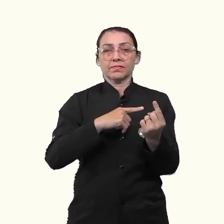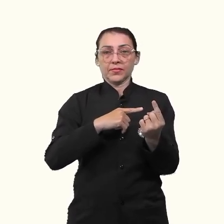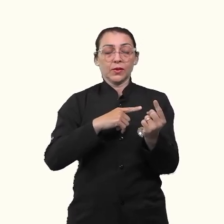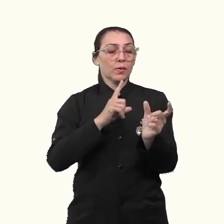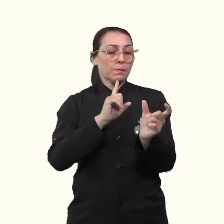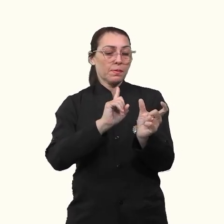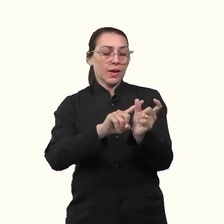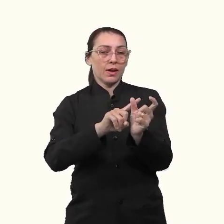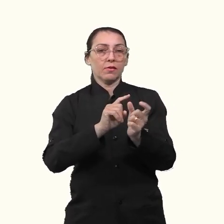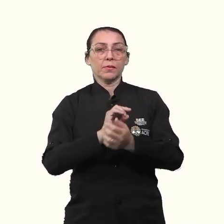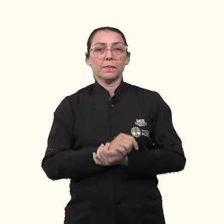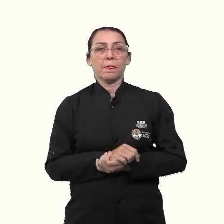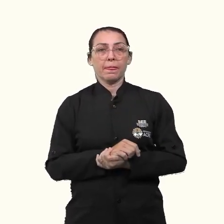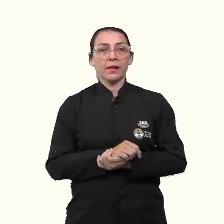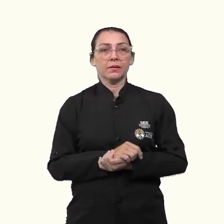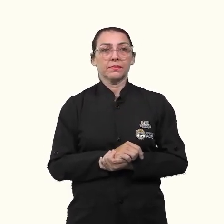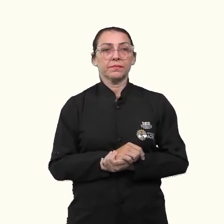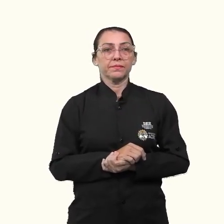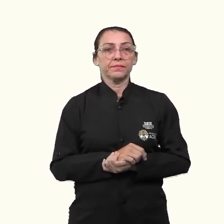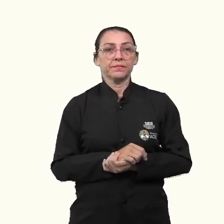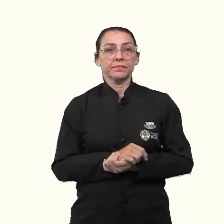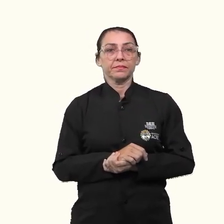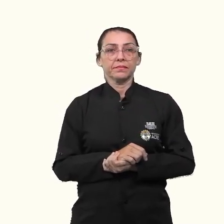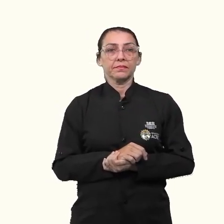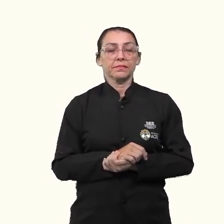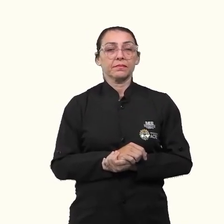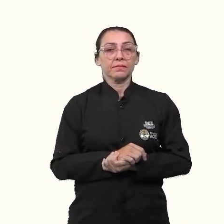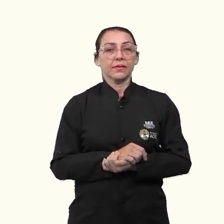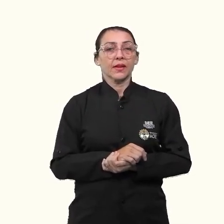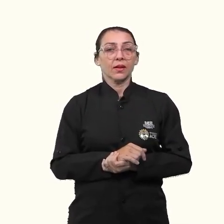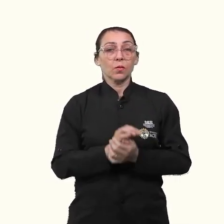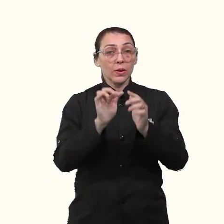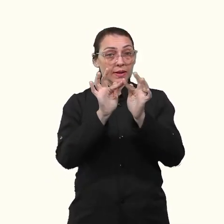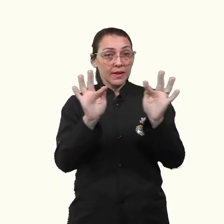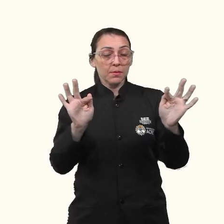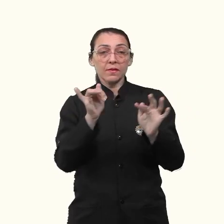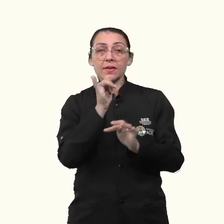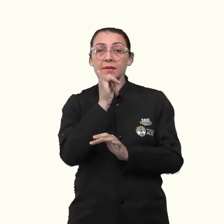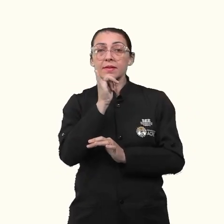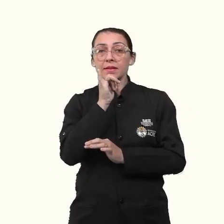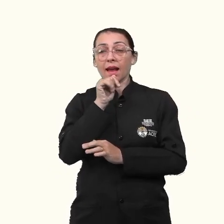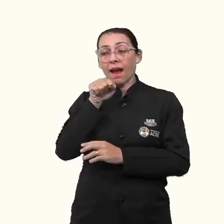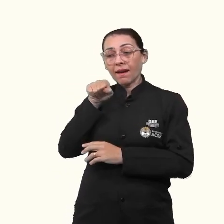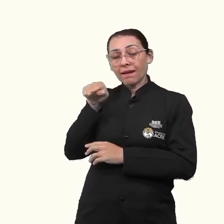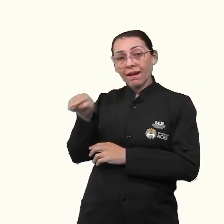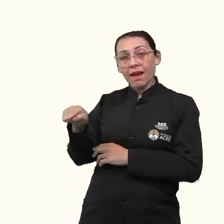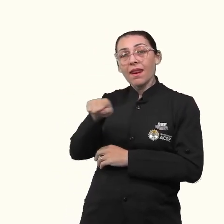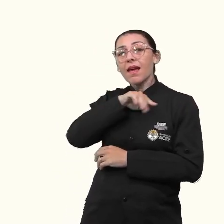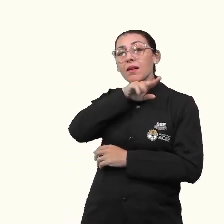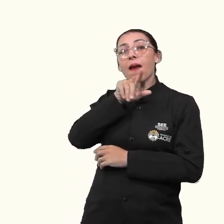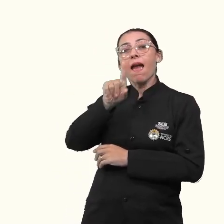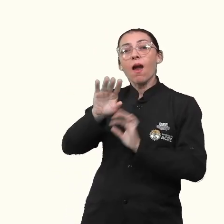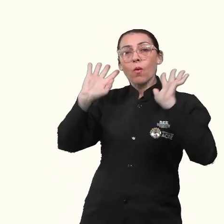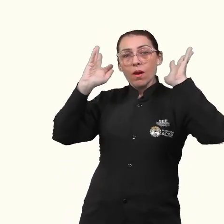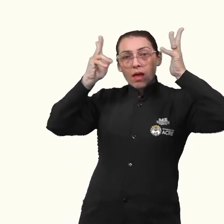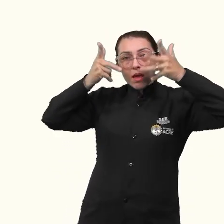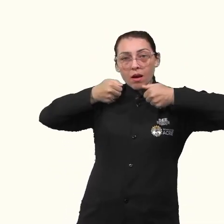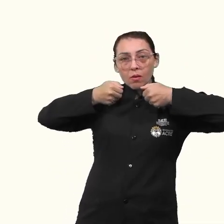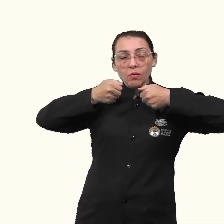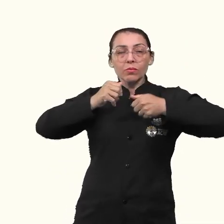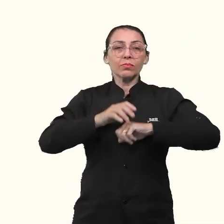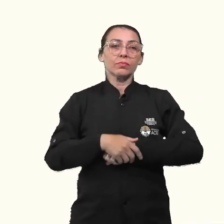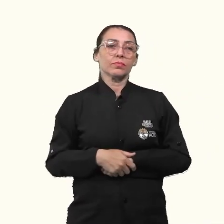uma palavra. E aí eu coloquei um exemplo para vocês a respeito de uma frase. Aquele animal é um